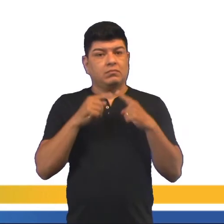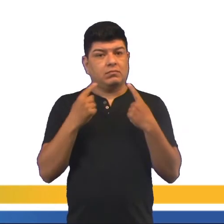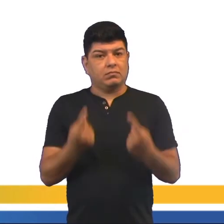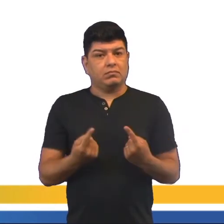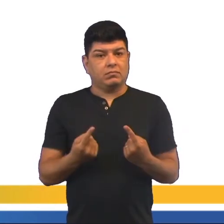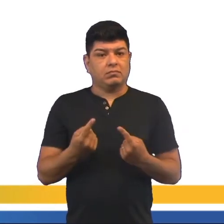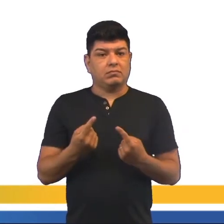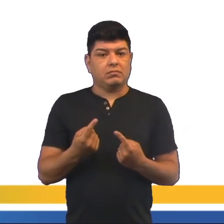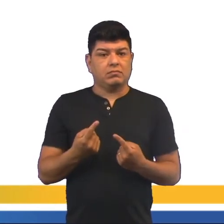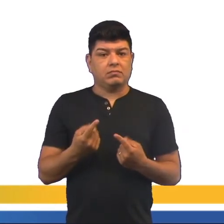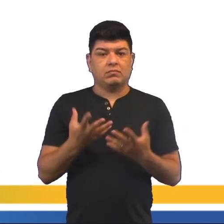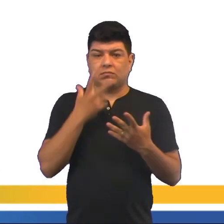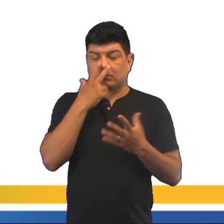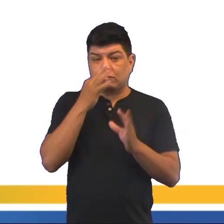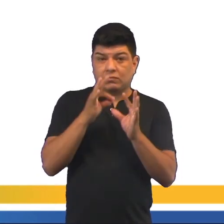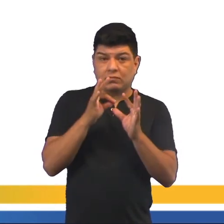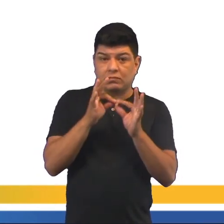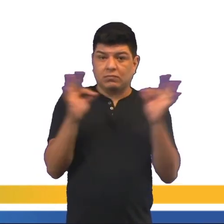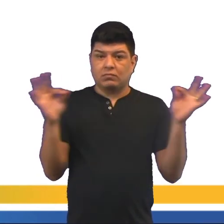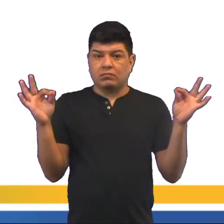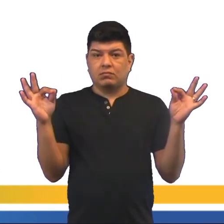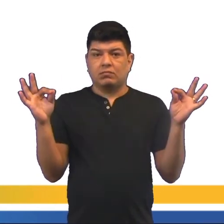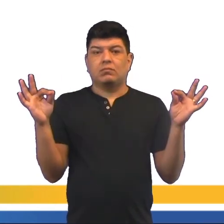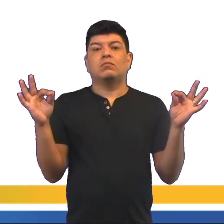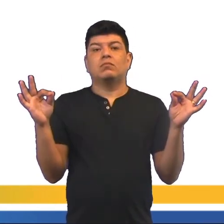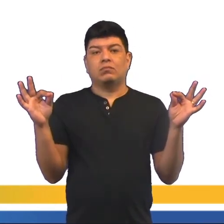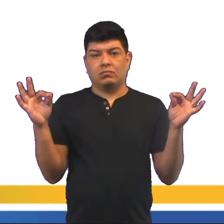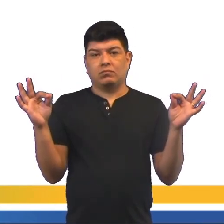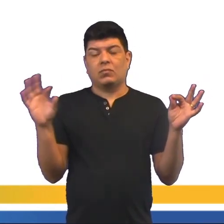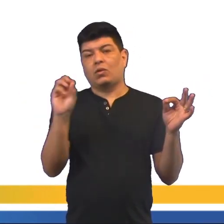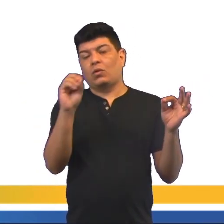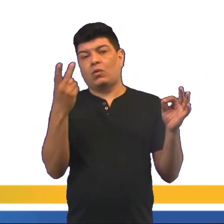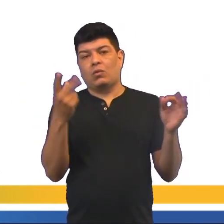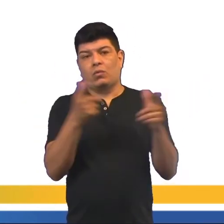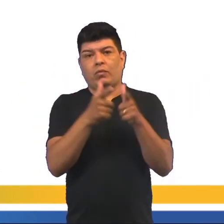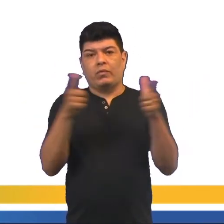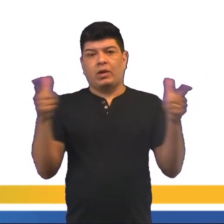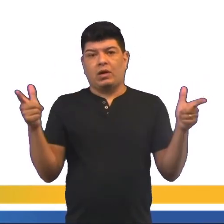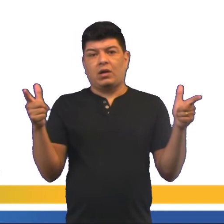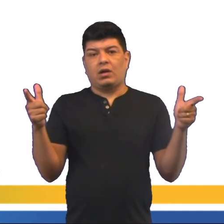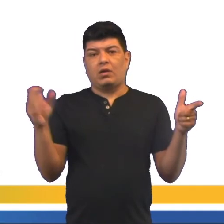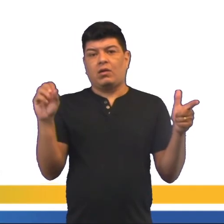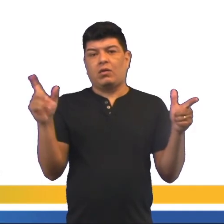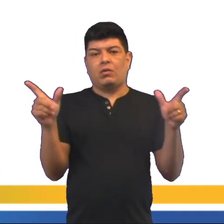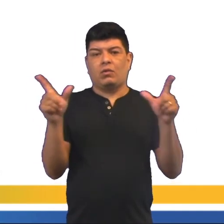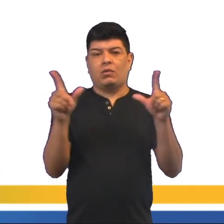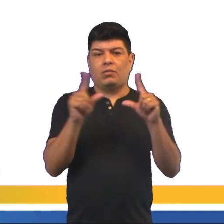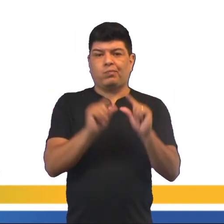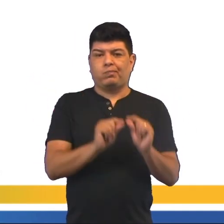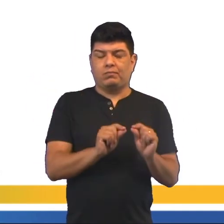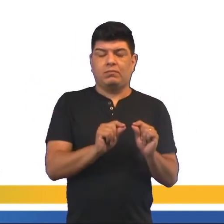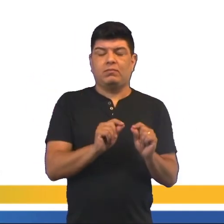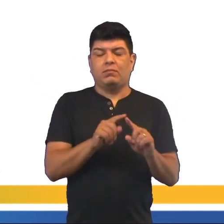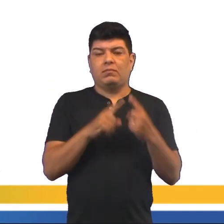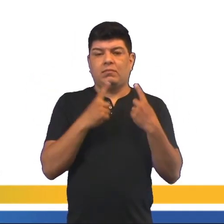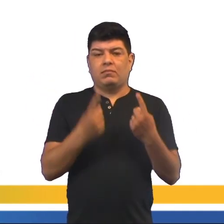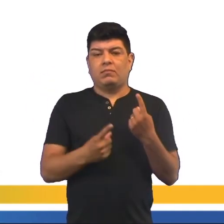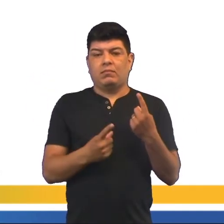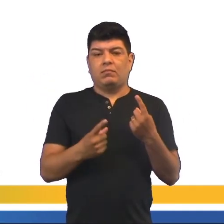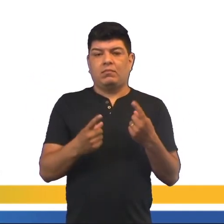mas não a dimensão, né? Ou seja, a dimensão ou vai estar ampliada ou vai estar reduzida, mas